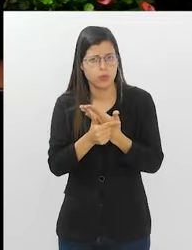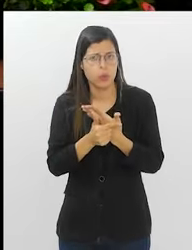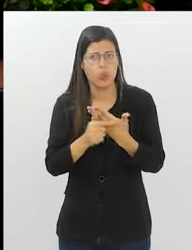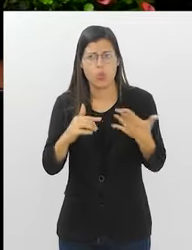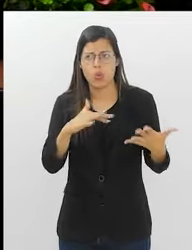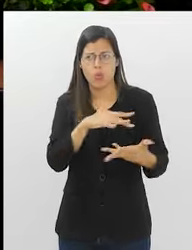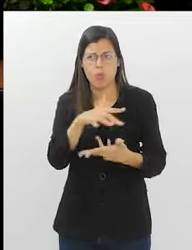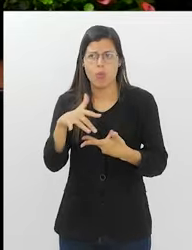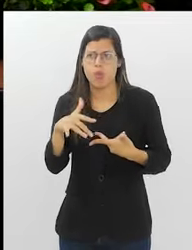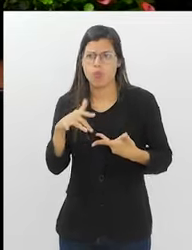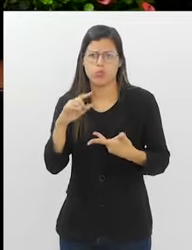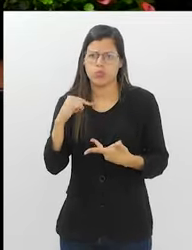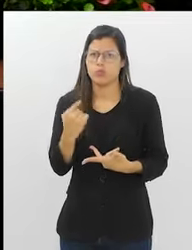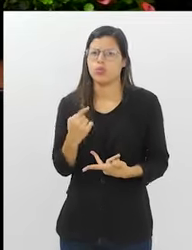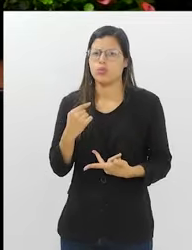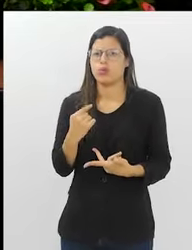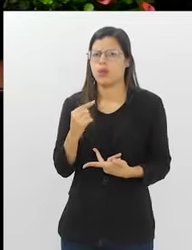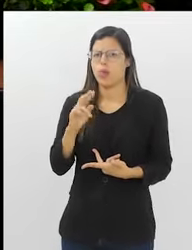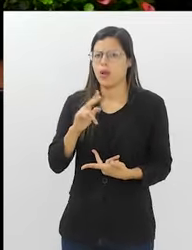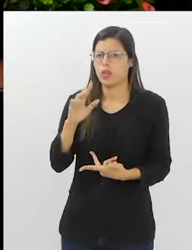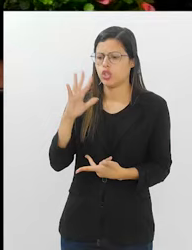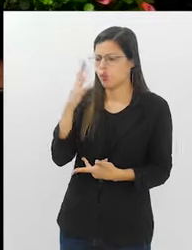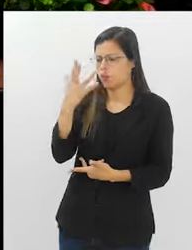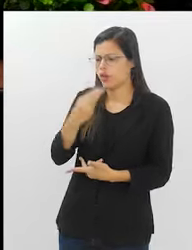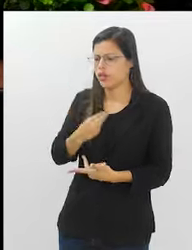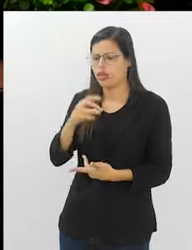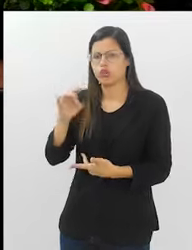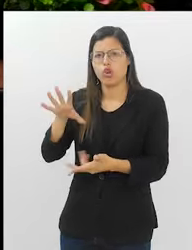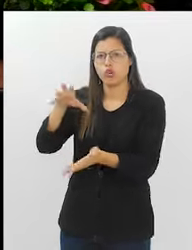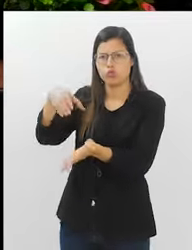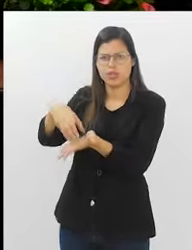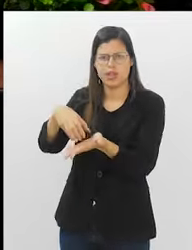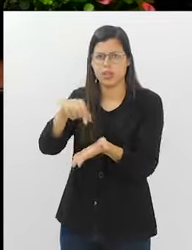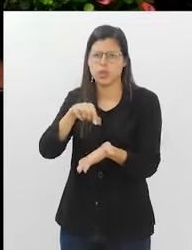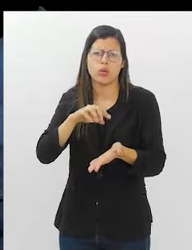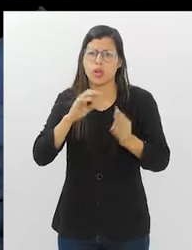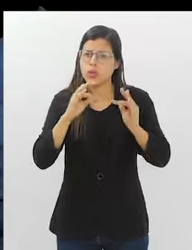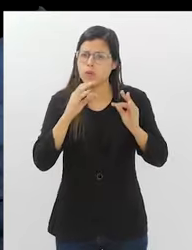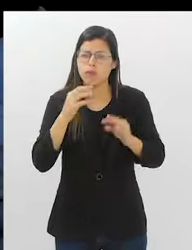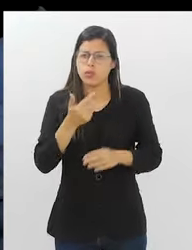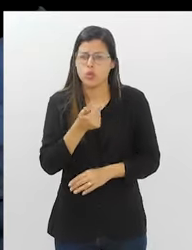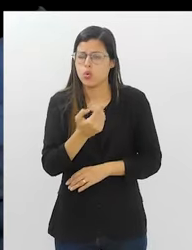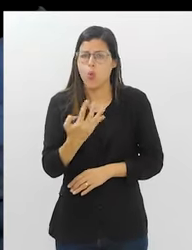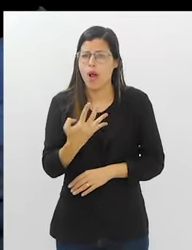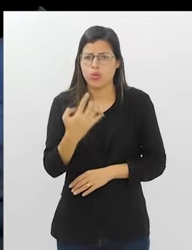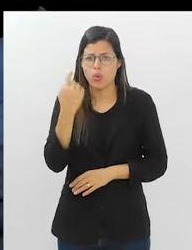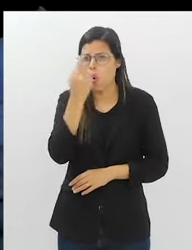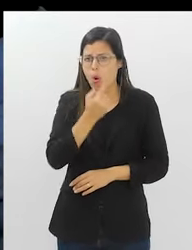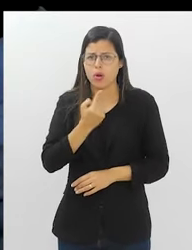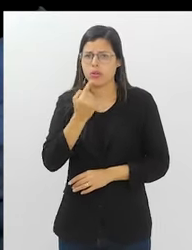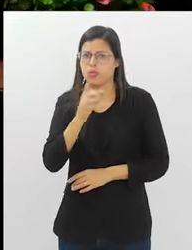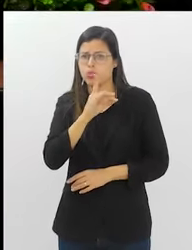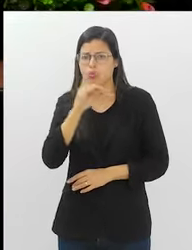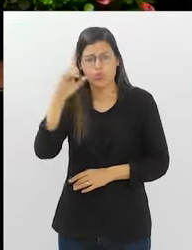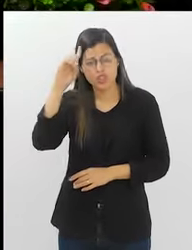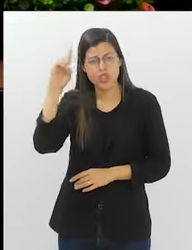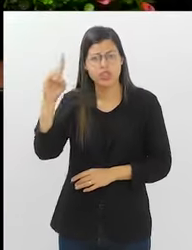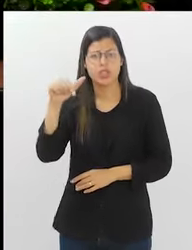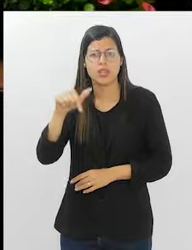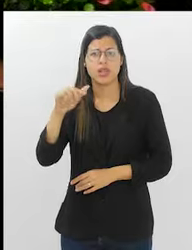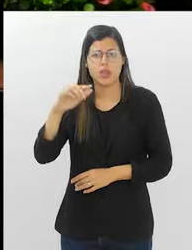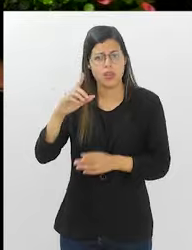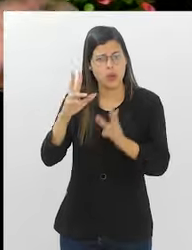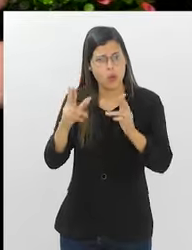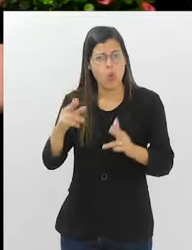o espírita não é espírita só no centro espírita. Ele é espírita o tempo todo. Assim 24 como, horas. 24 horas, assim como o médium.